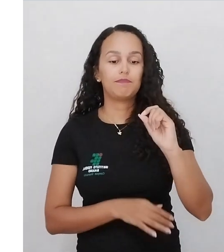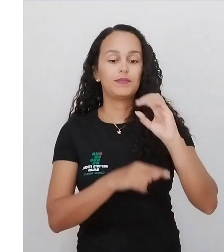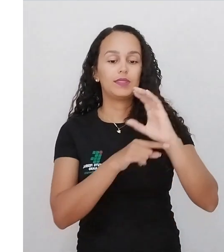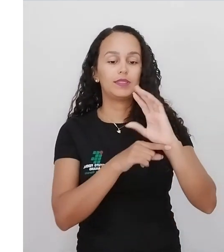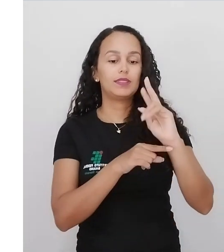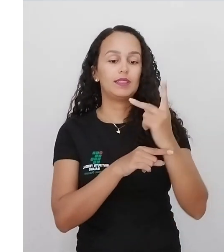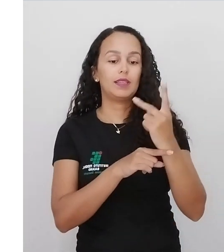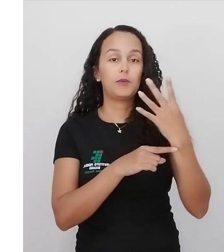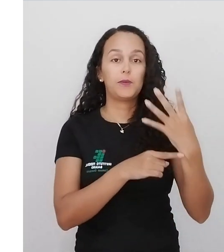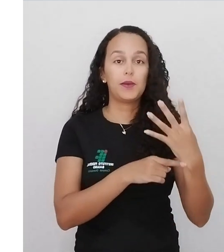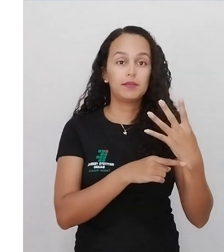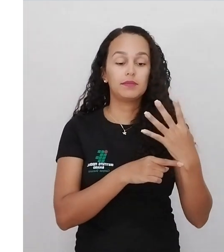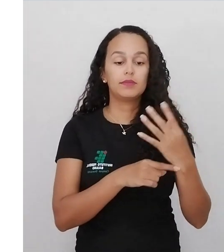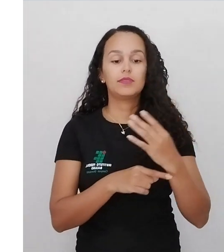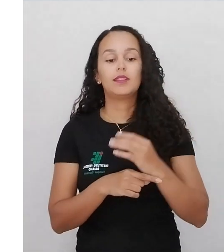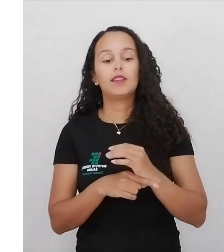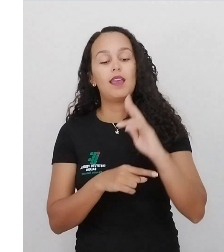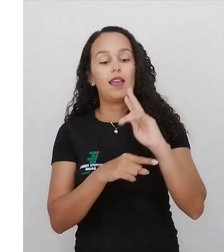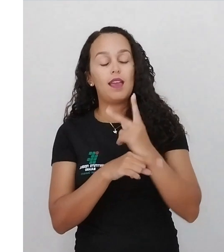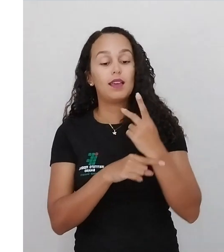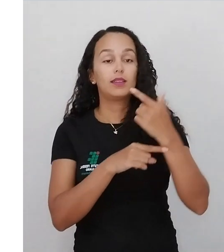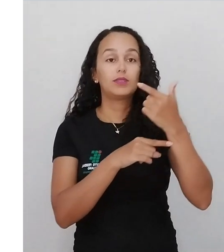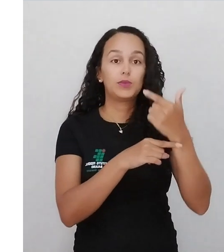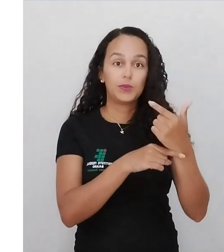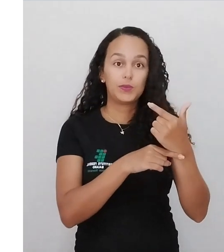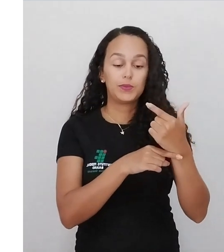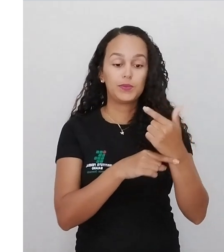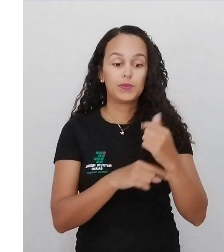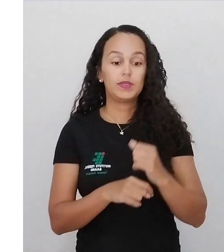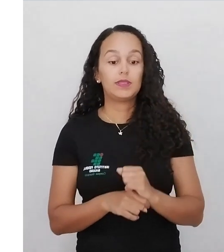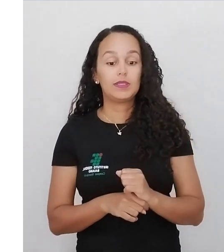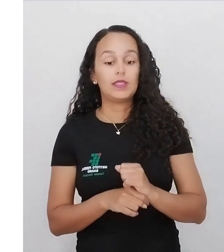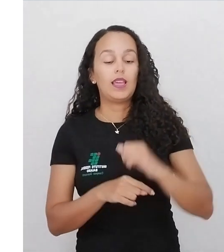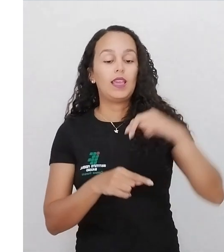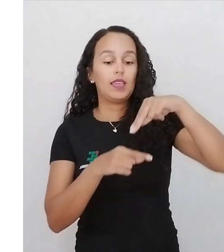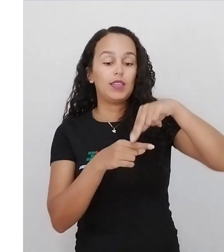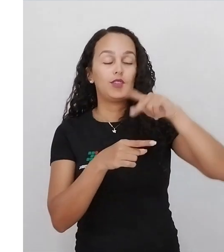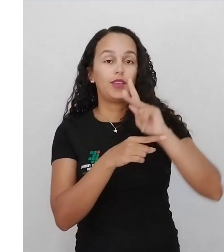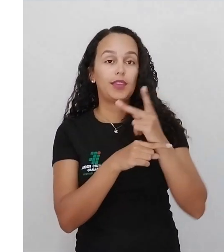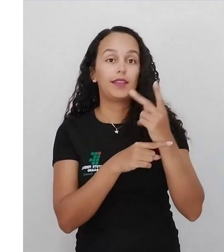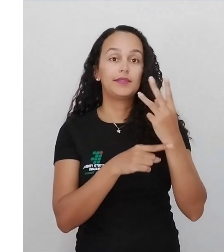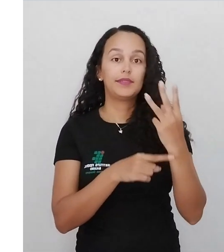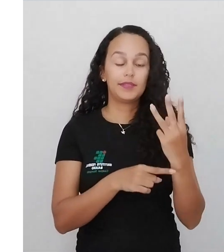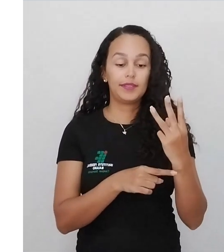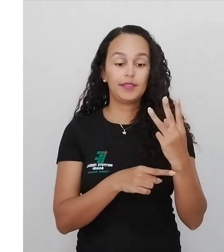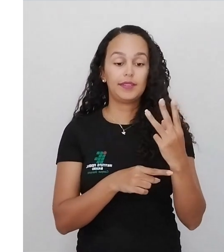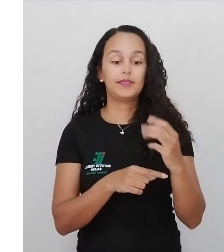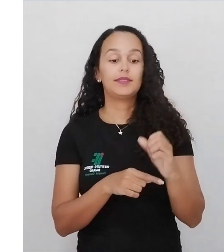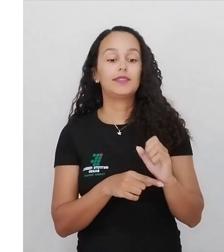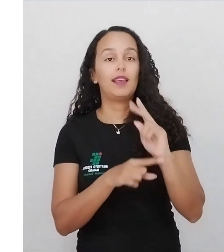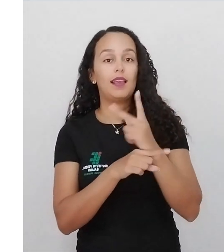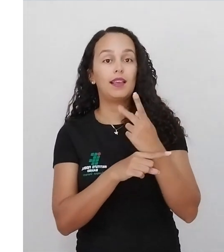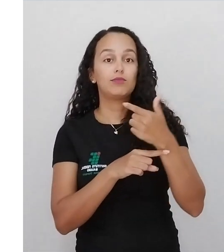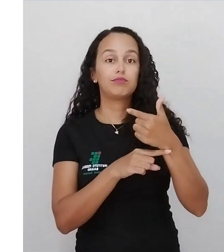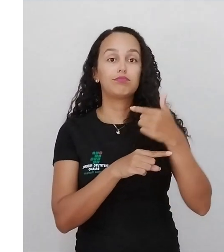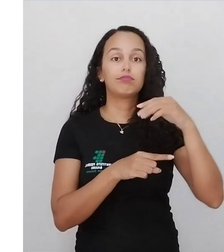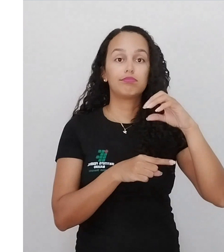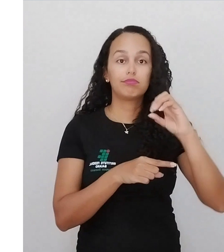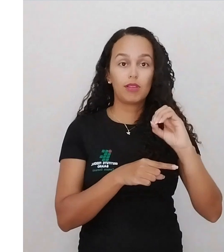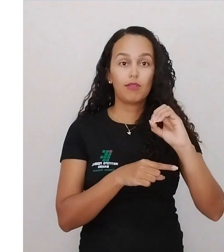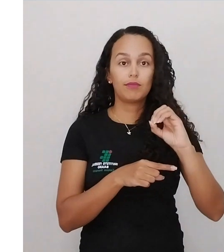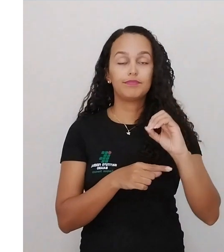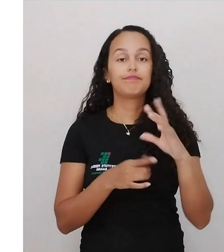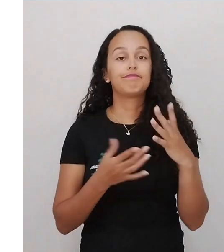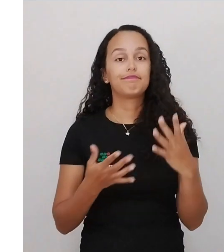de água. Acontecia também uma atividade elétrica muito intensa, né? Já que era escasso